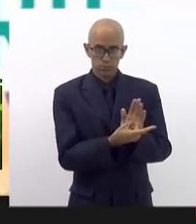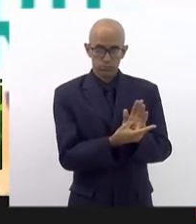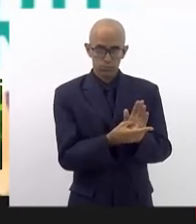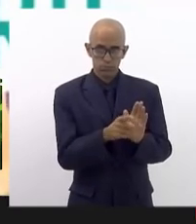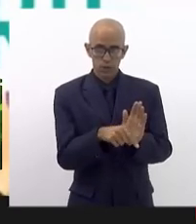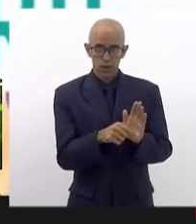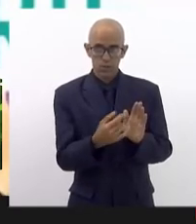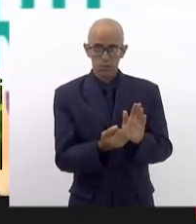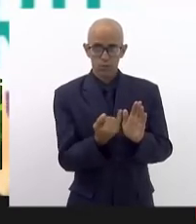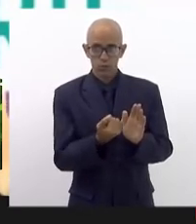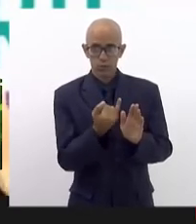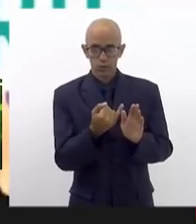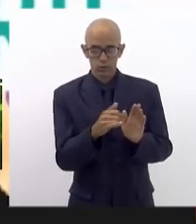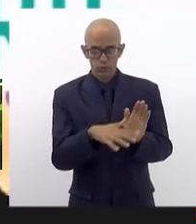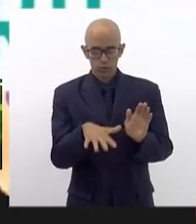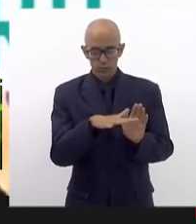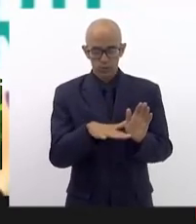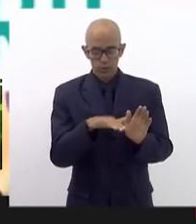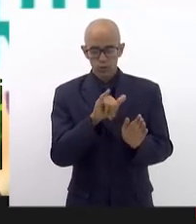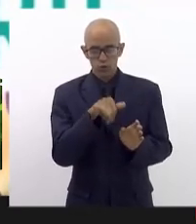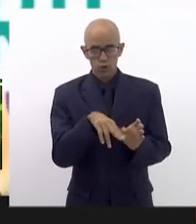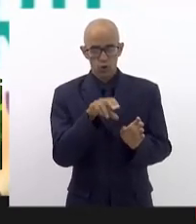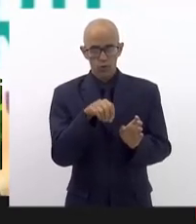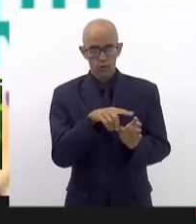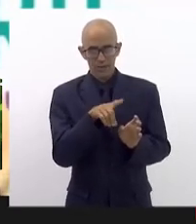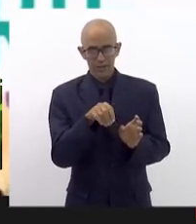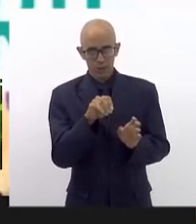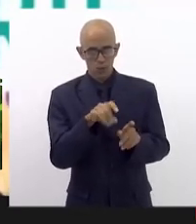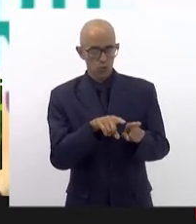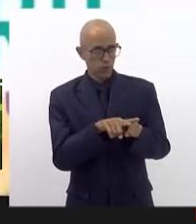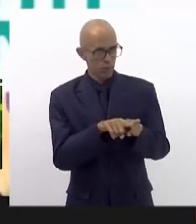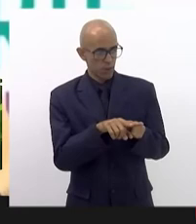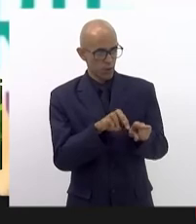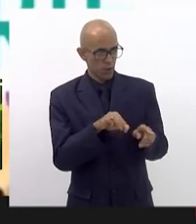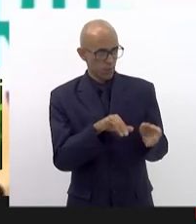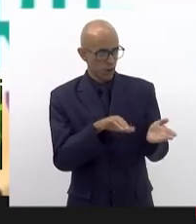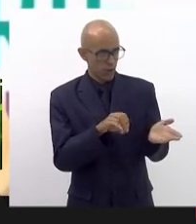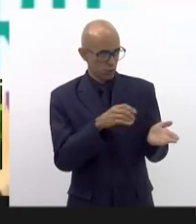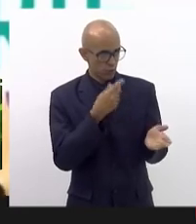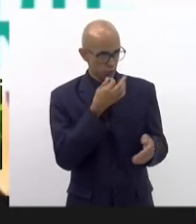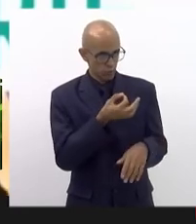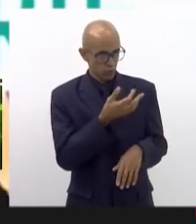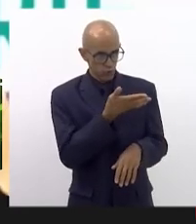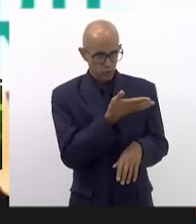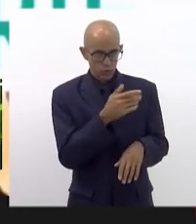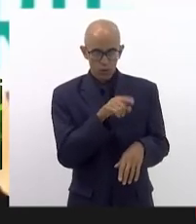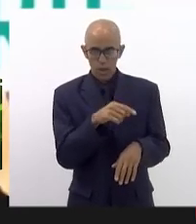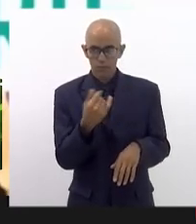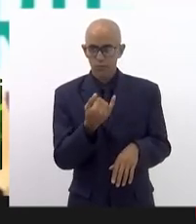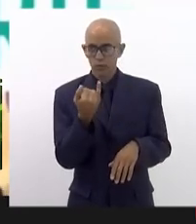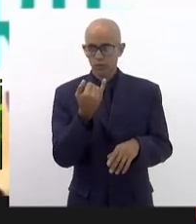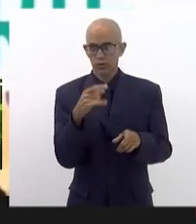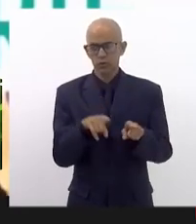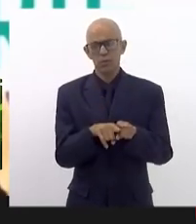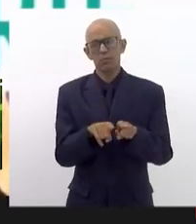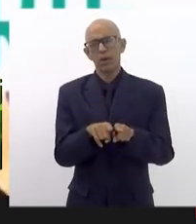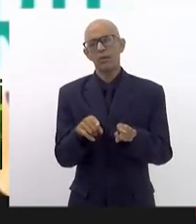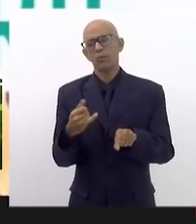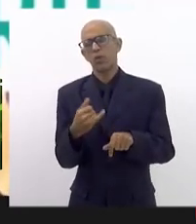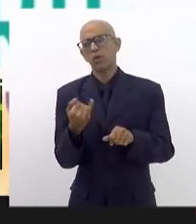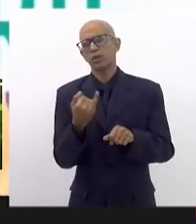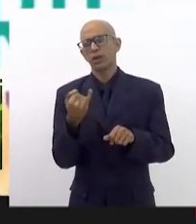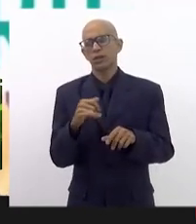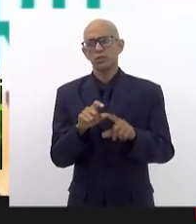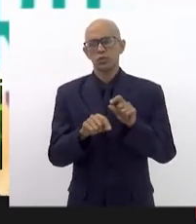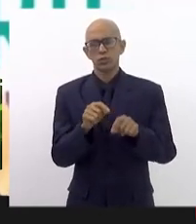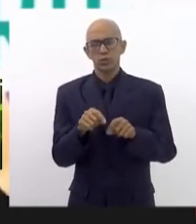do ambiente de inovação já proposto pelo Márcio Girão, eu acho fundamental. Considero fundamental também as questões ligadas à